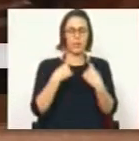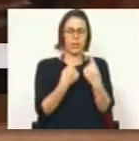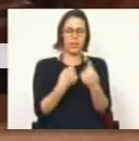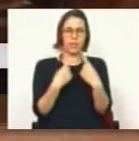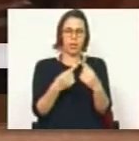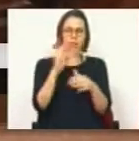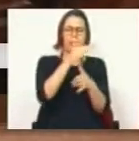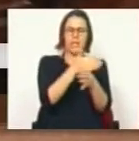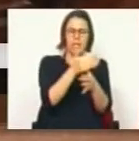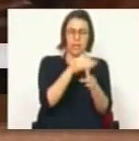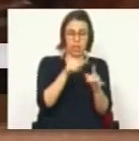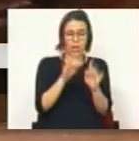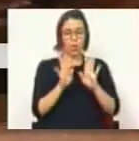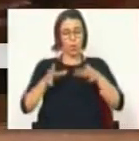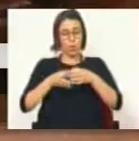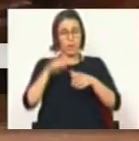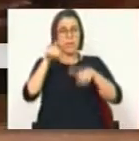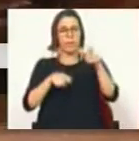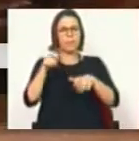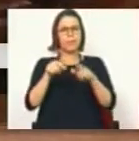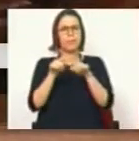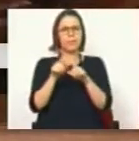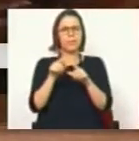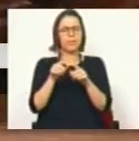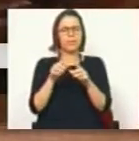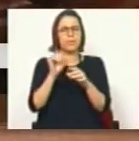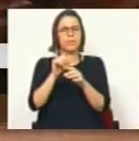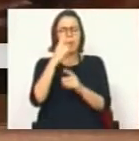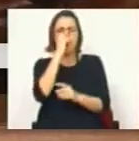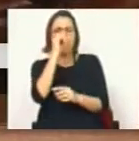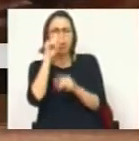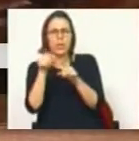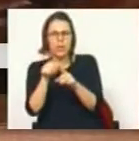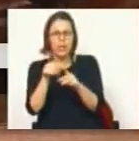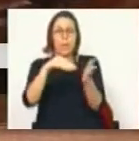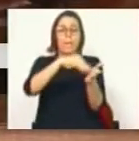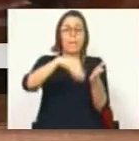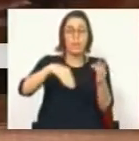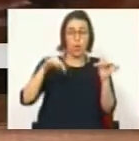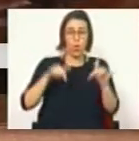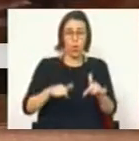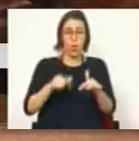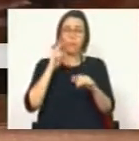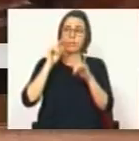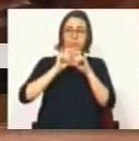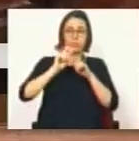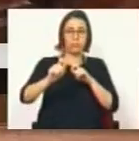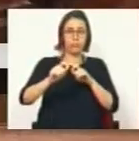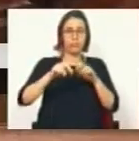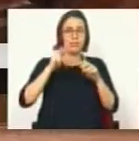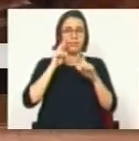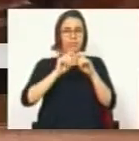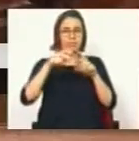Transportes do Seixal e a Comissão de Utentes do Cais do Seixalinho Montijo e, em especial, os peticionantes que hoje nos acompanham aqui nos